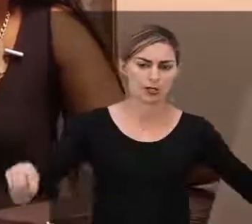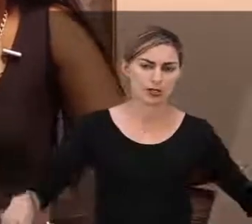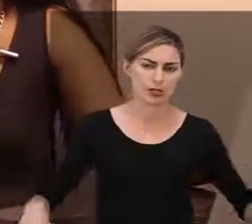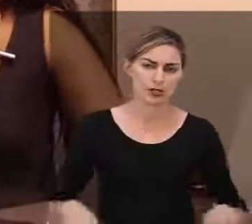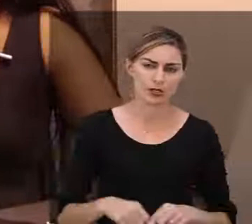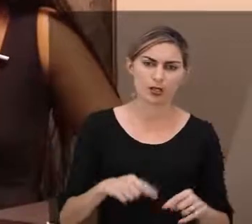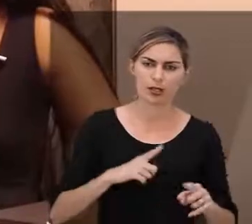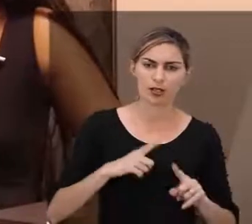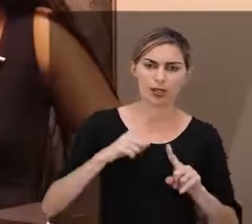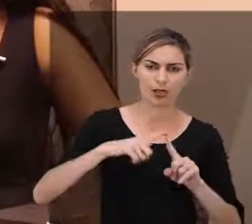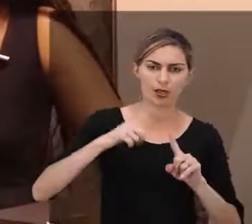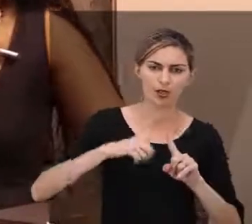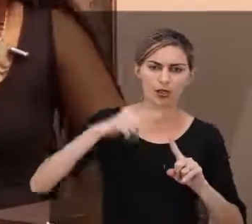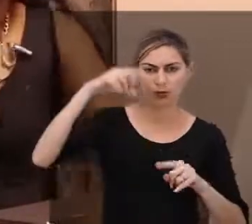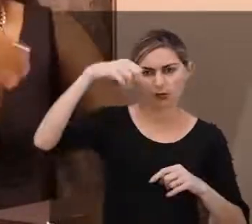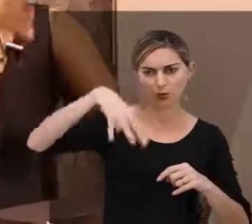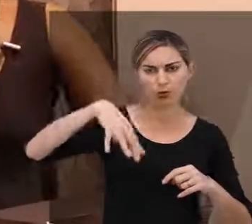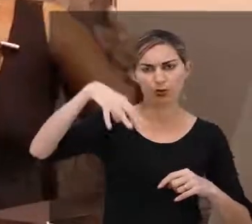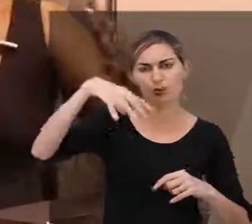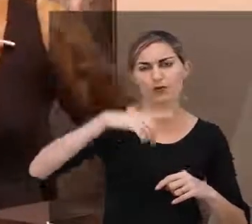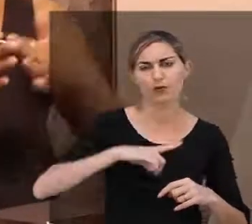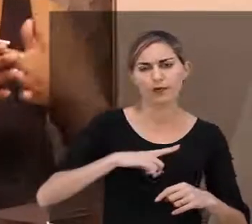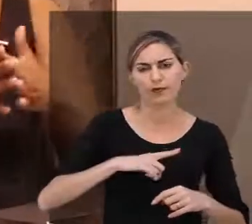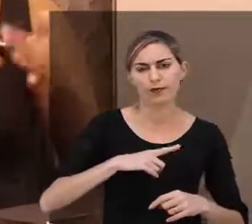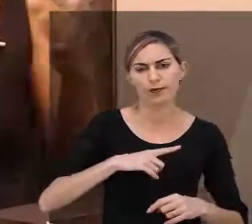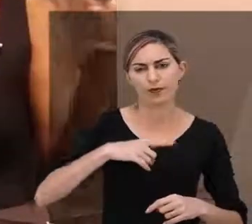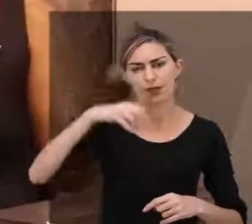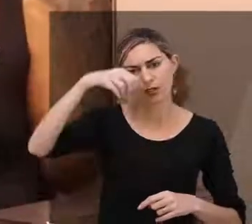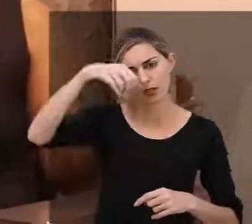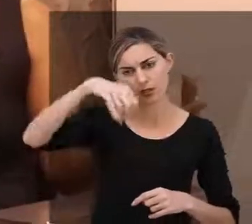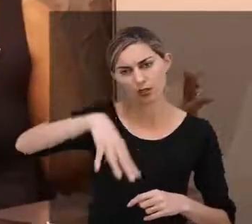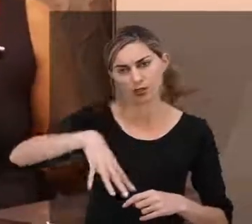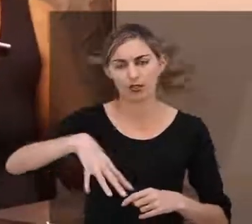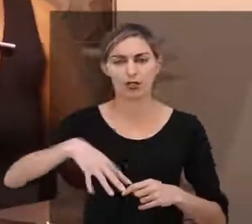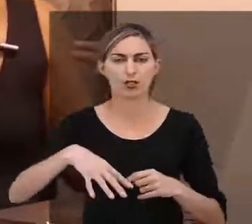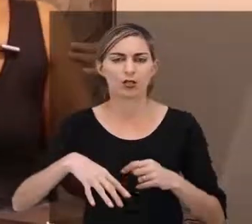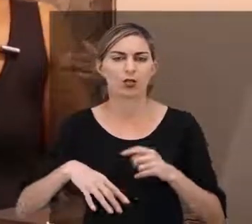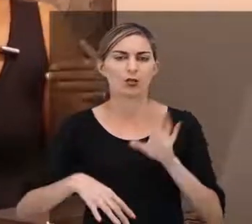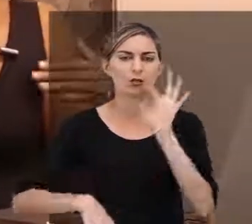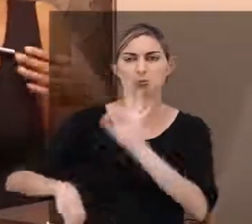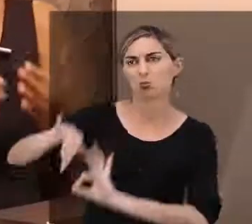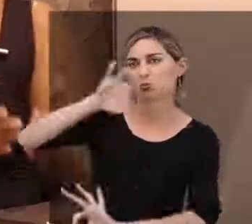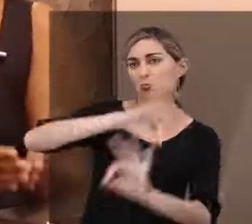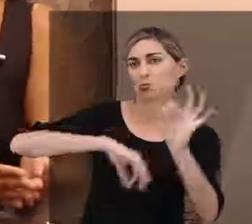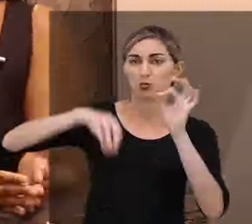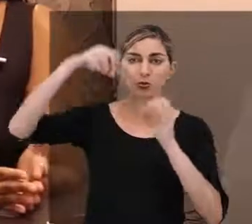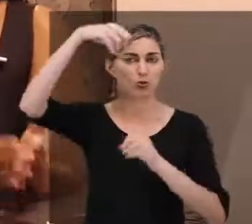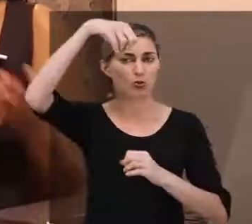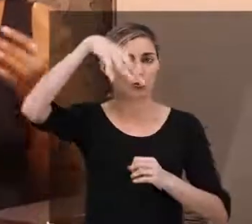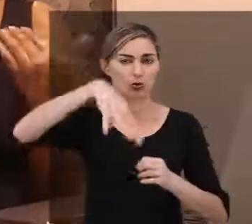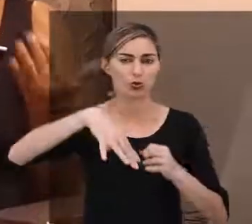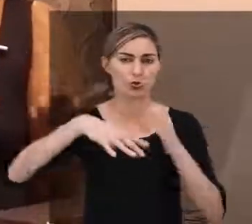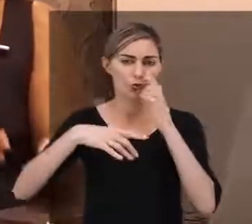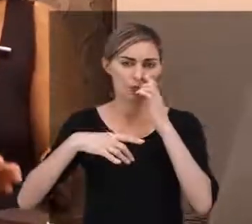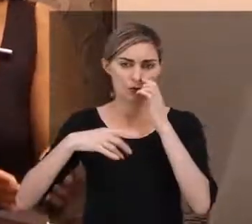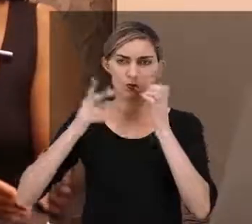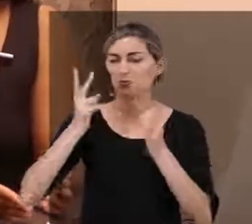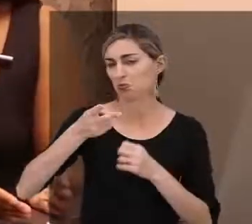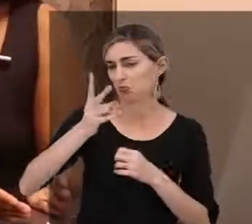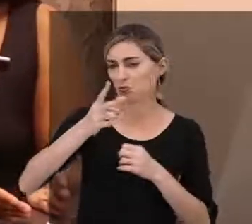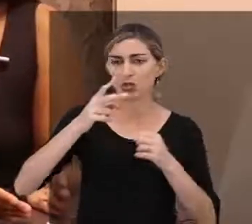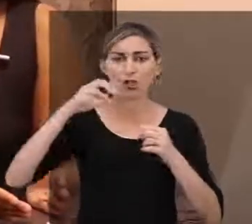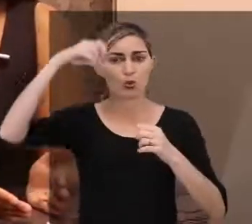ter diversos tipos de iluminação. A gente pode ter uma iluminação decorativa, pode ter uma iluminação pontual, pode ter uma